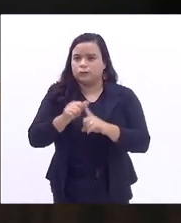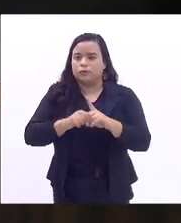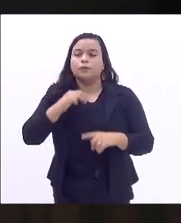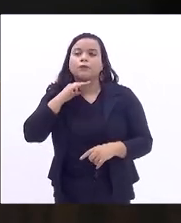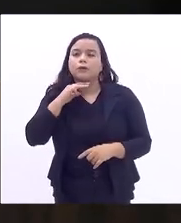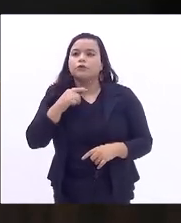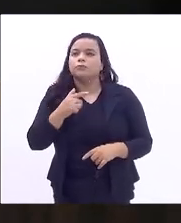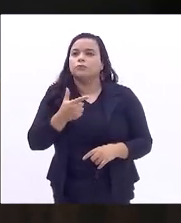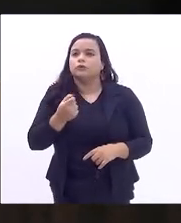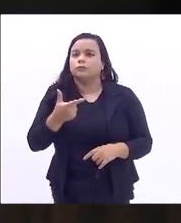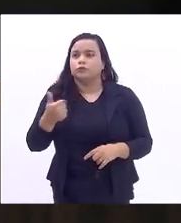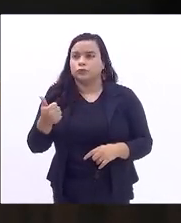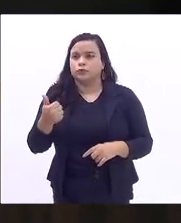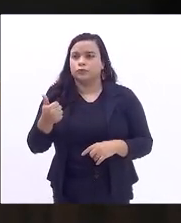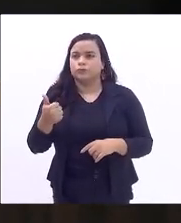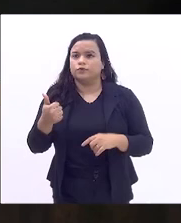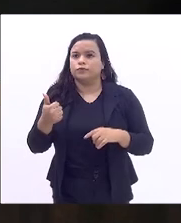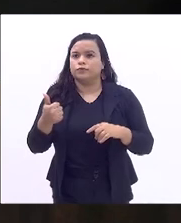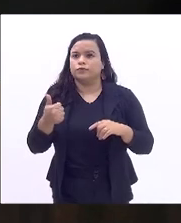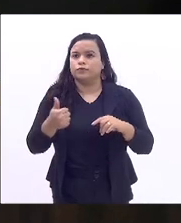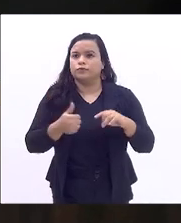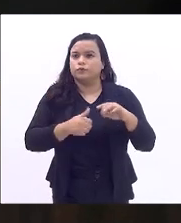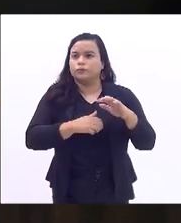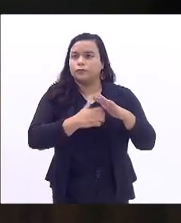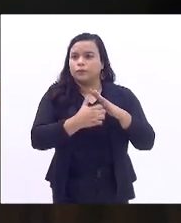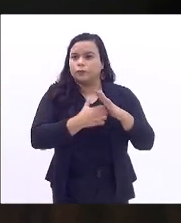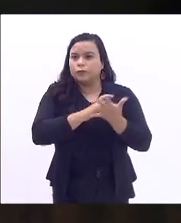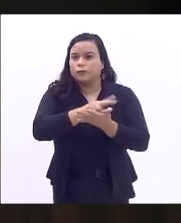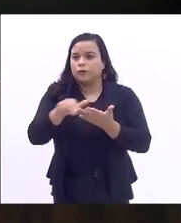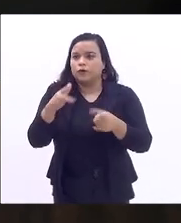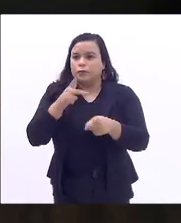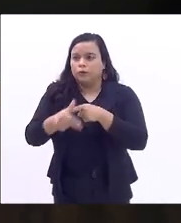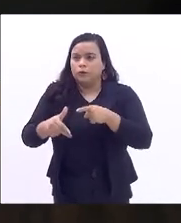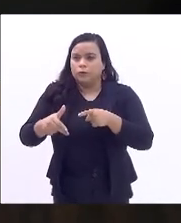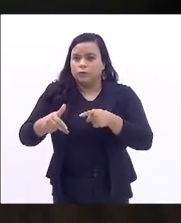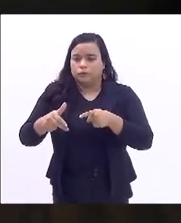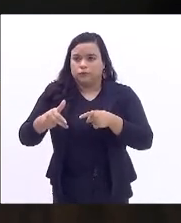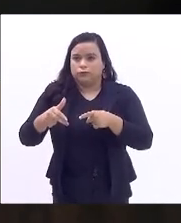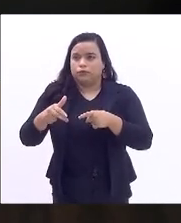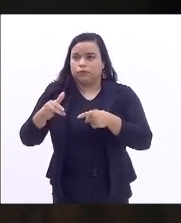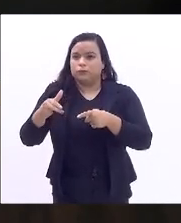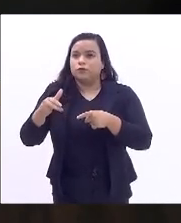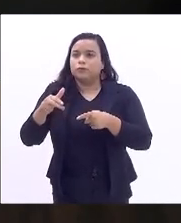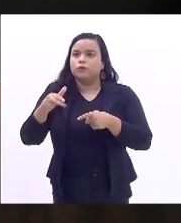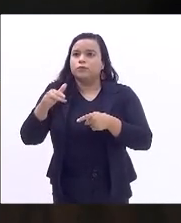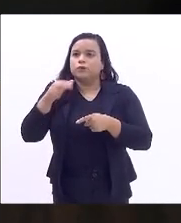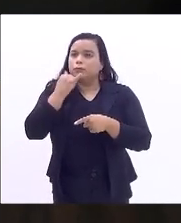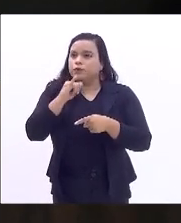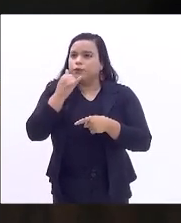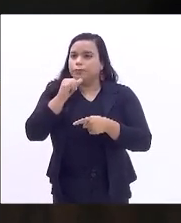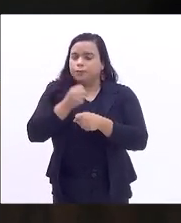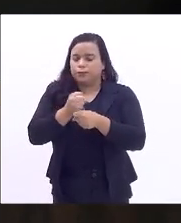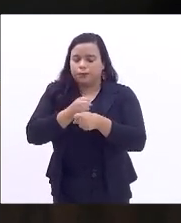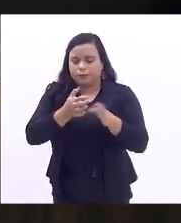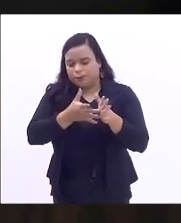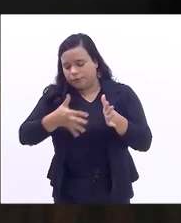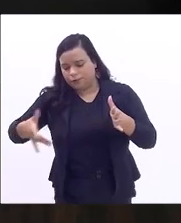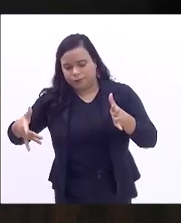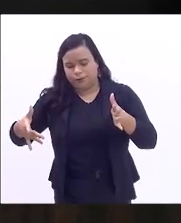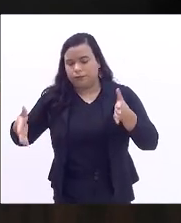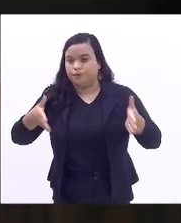21 empreende aos Empreendimentos vencedores dos leilões de energia realizados nos anos 2000 e 22 e